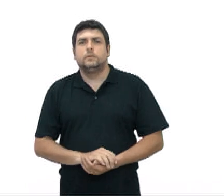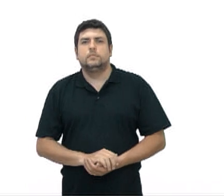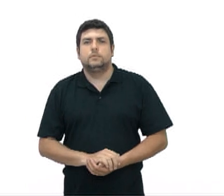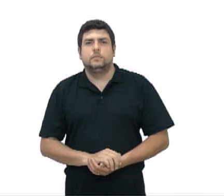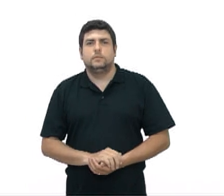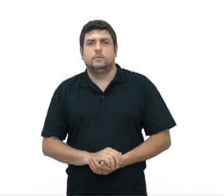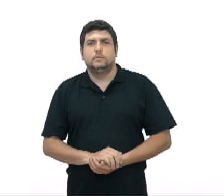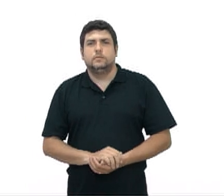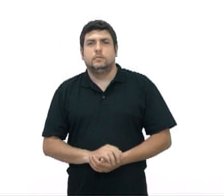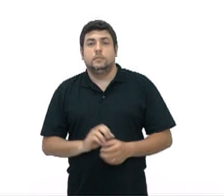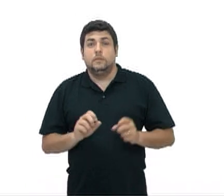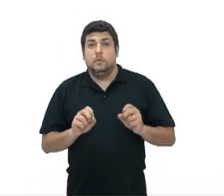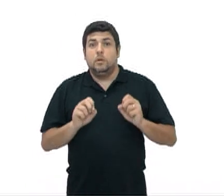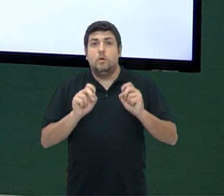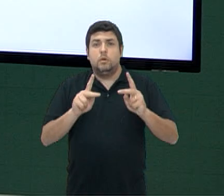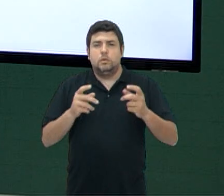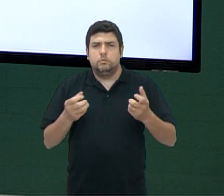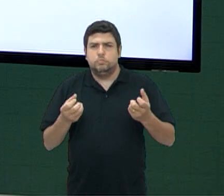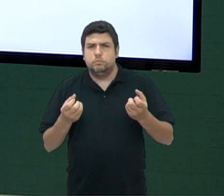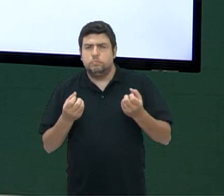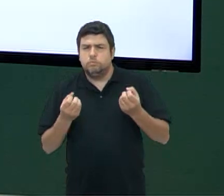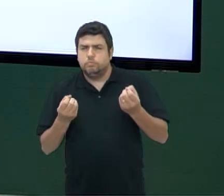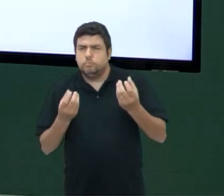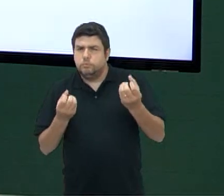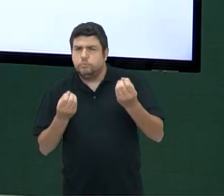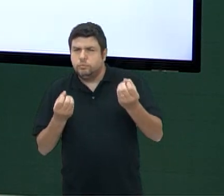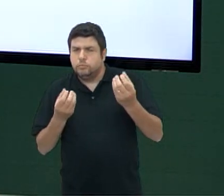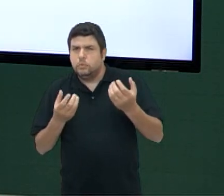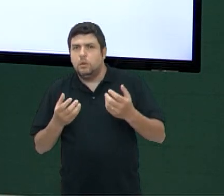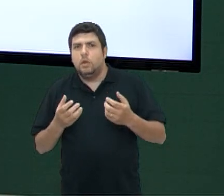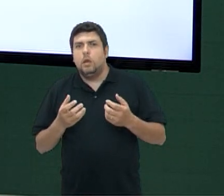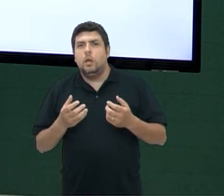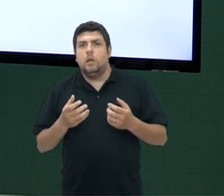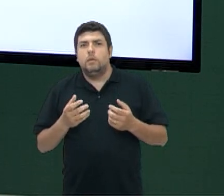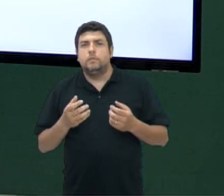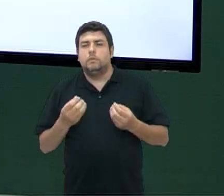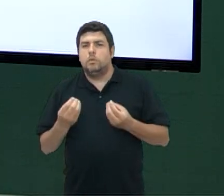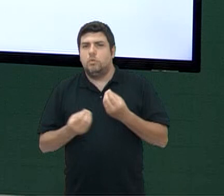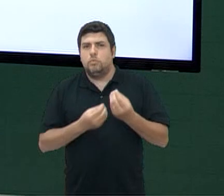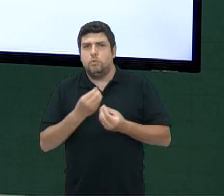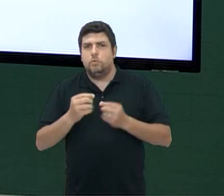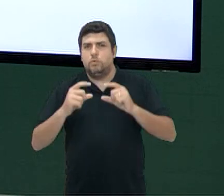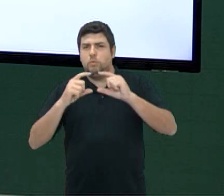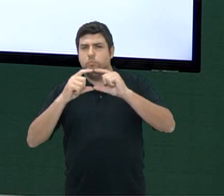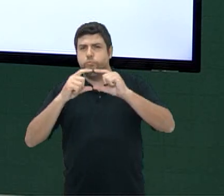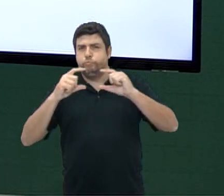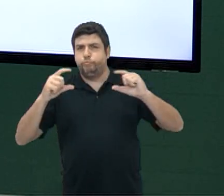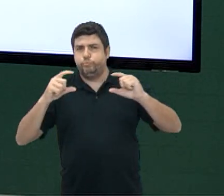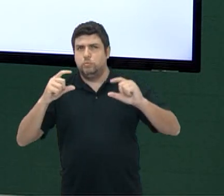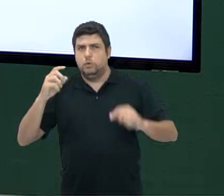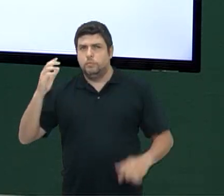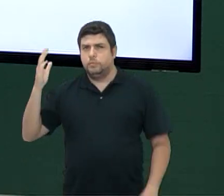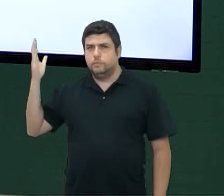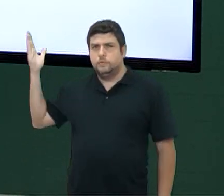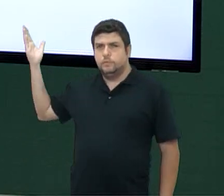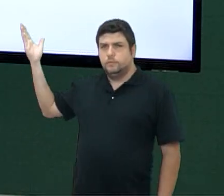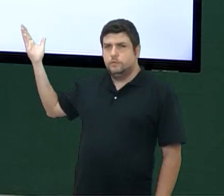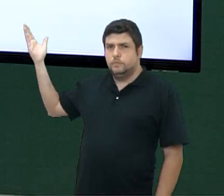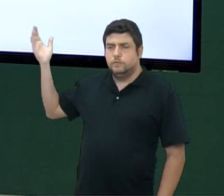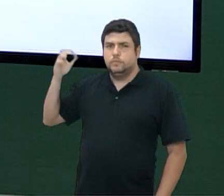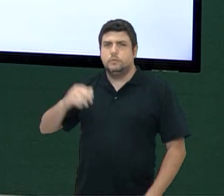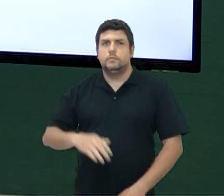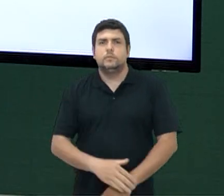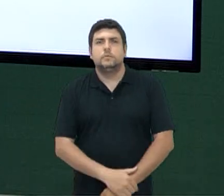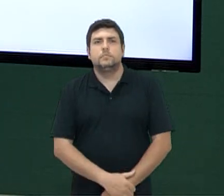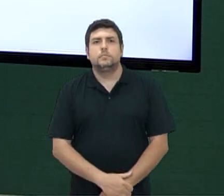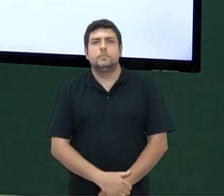dados então da questão, evoluímos na equação. Temos aqui então a fonte, 1 menos fonte fria